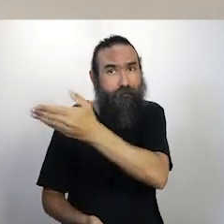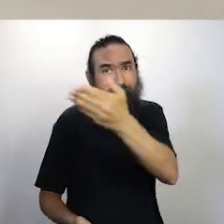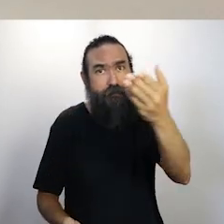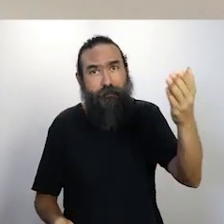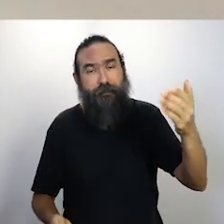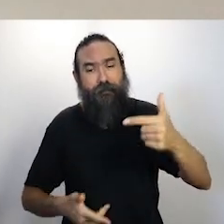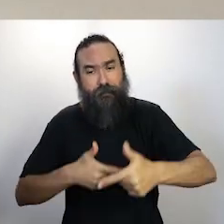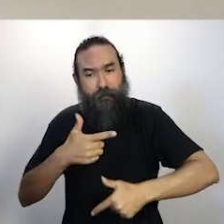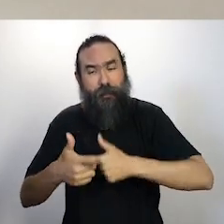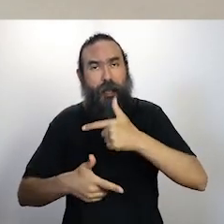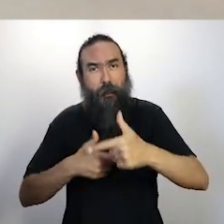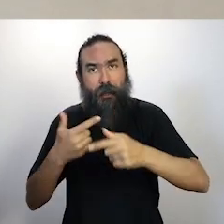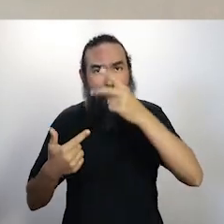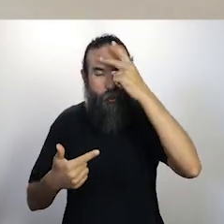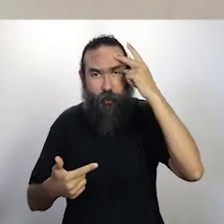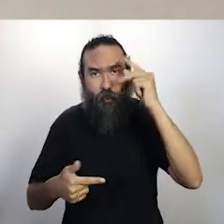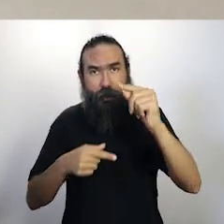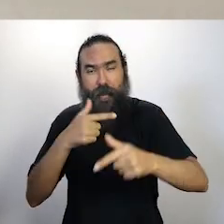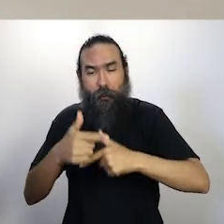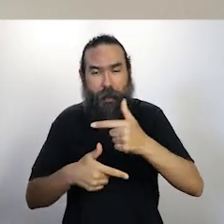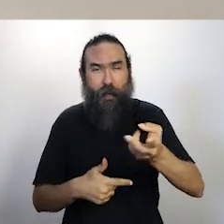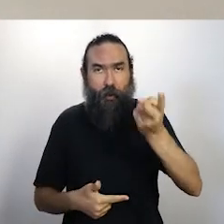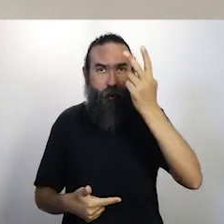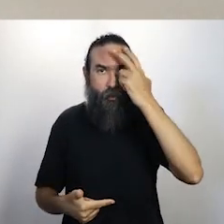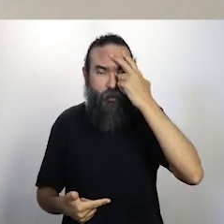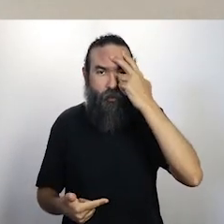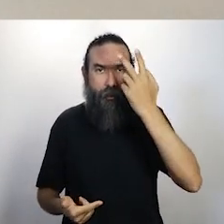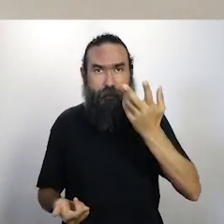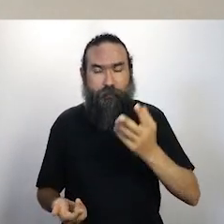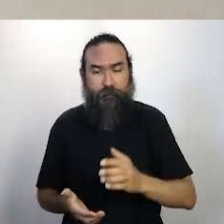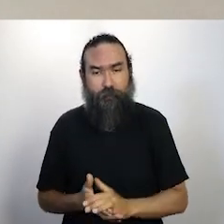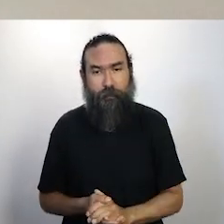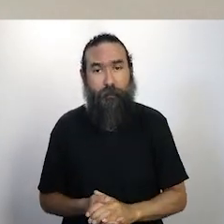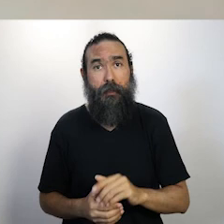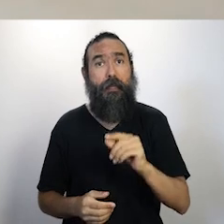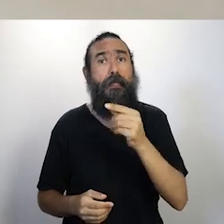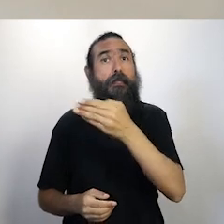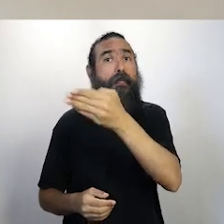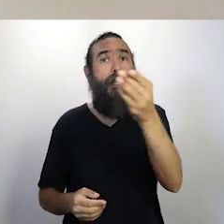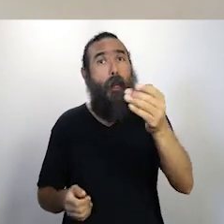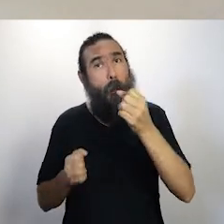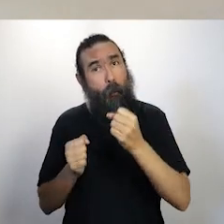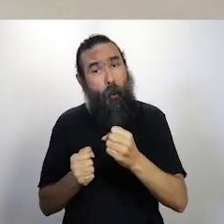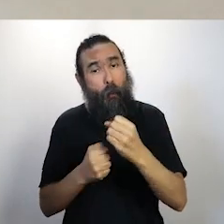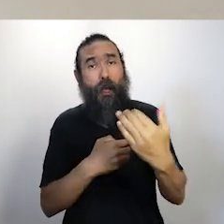esse município obrigado gente segue a bola aí com vocês